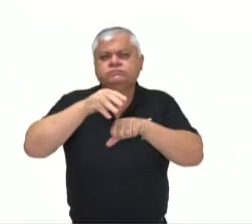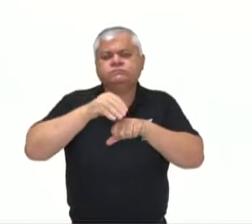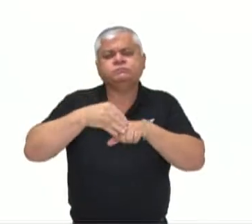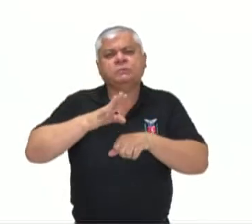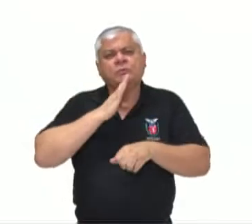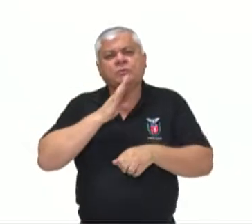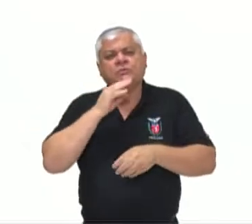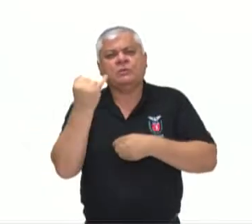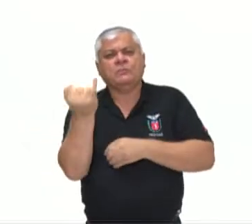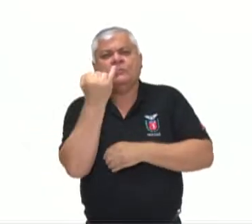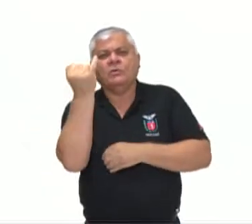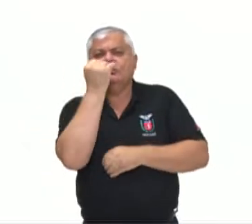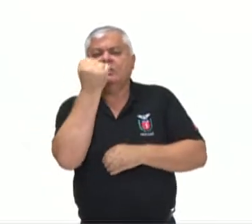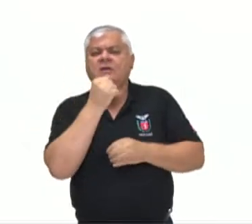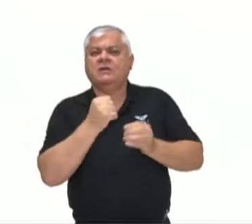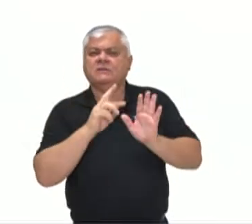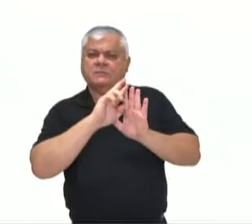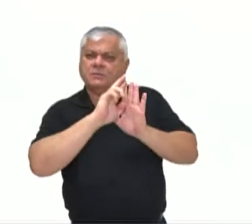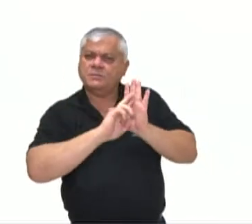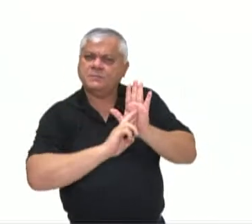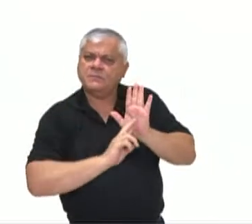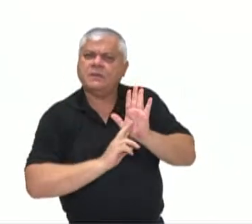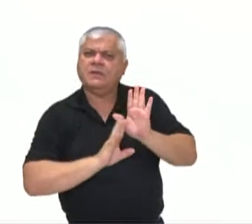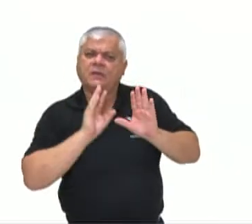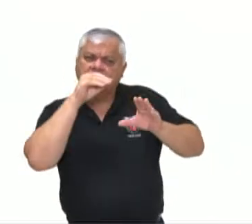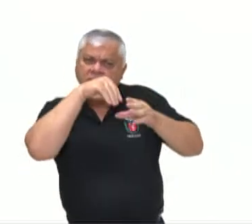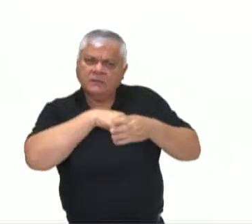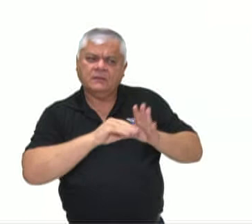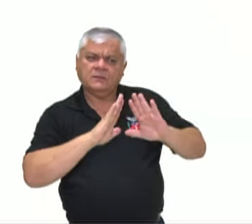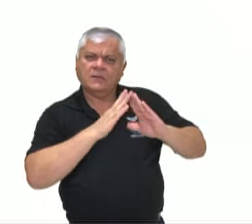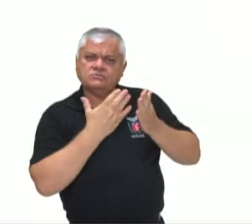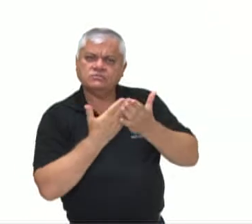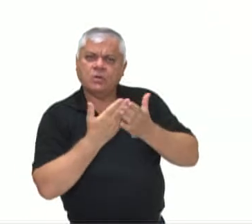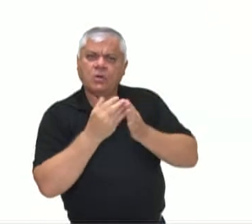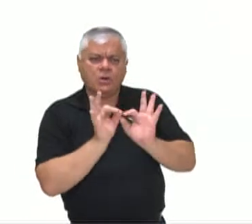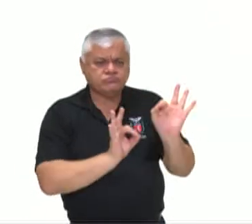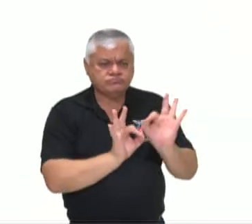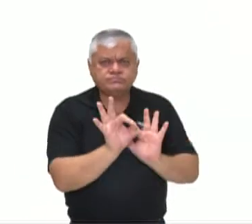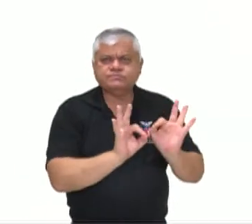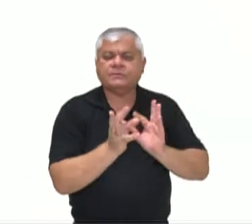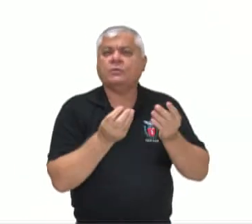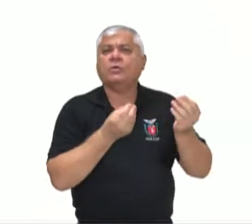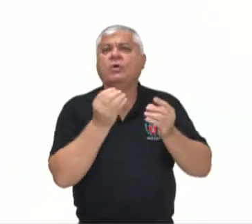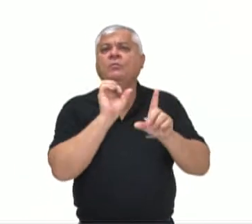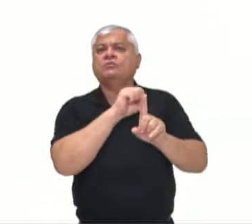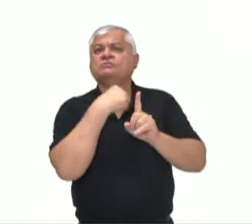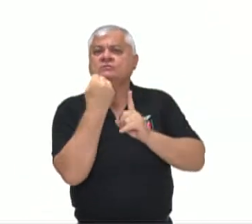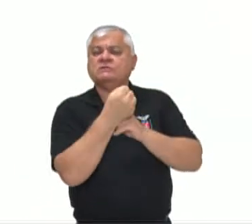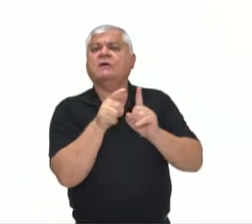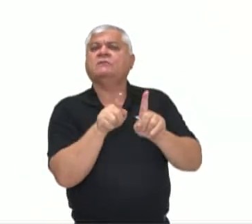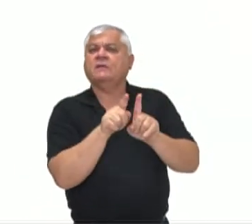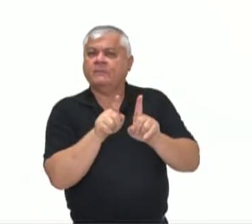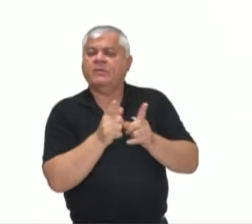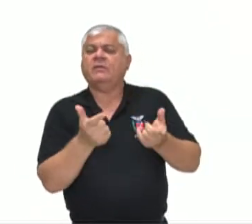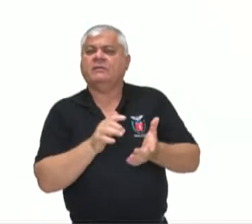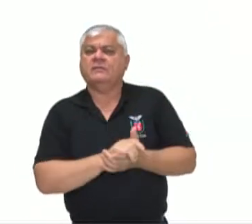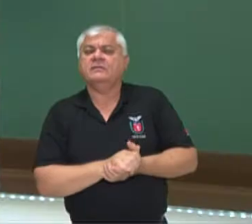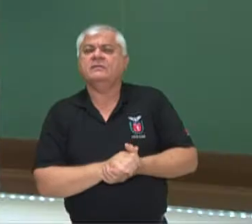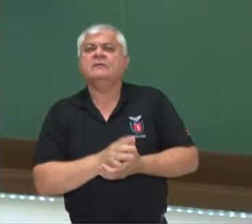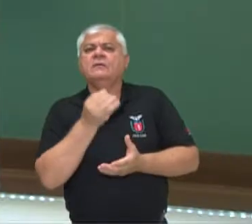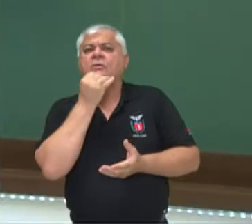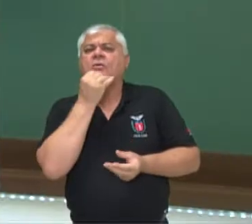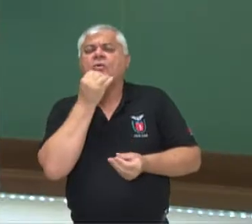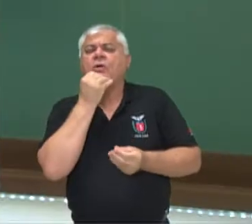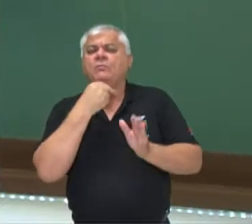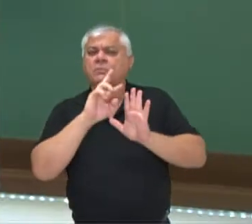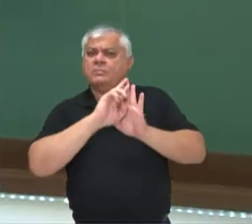Qual a importância de se conhecer as regras que regem o convívio social, como, por exemplo, o regimento escolar que rege